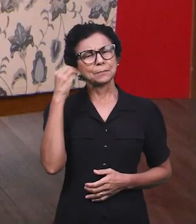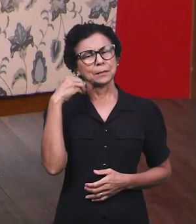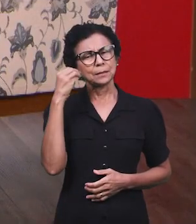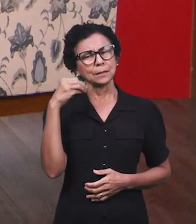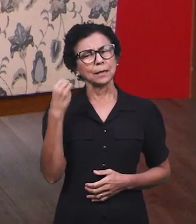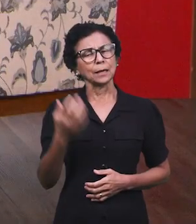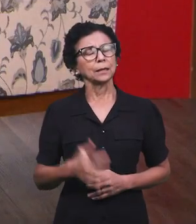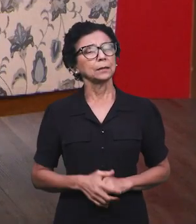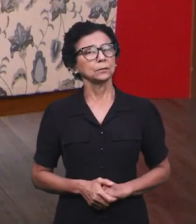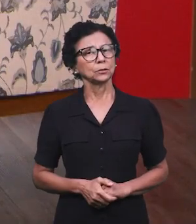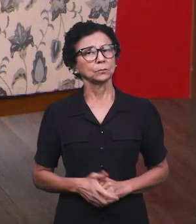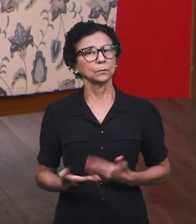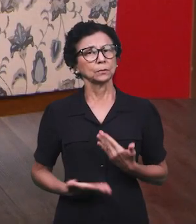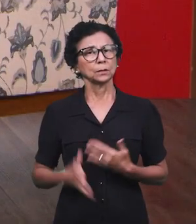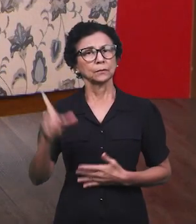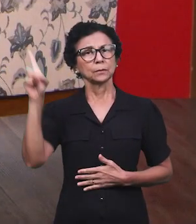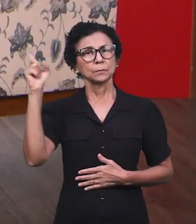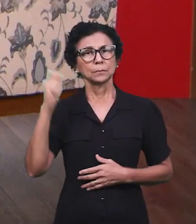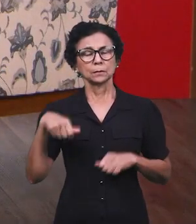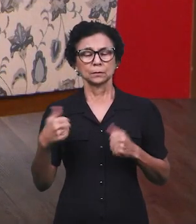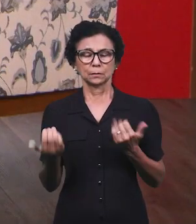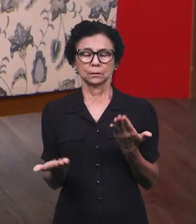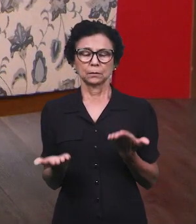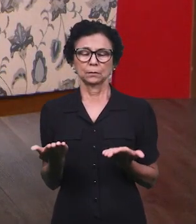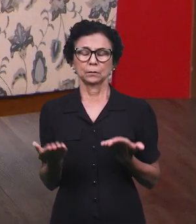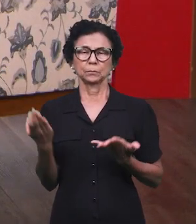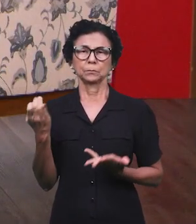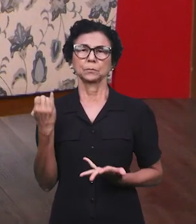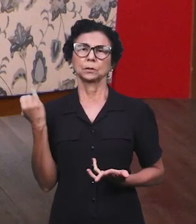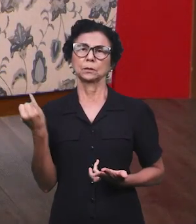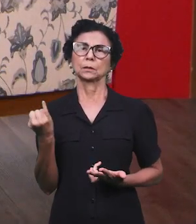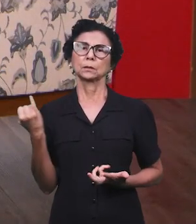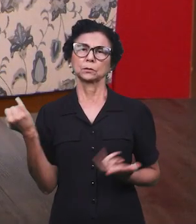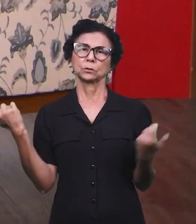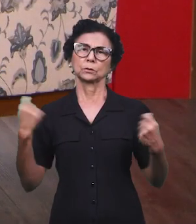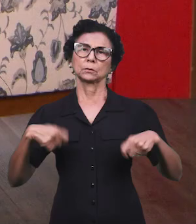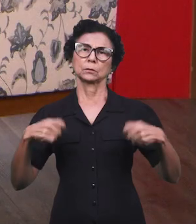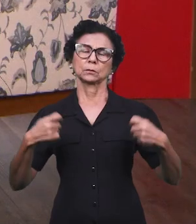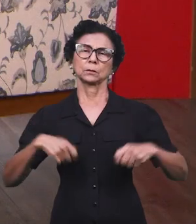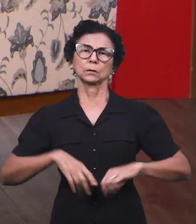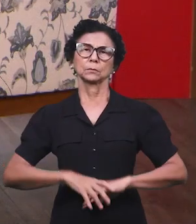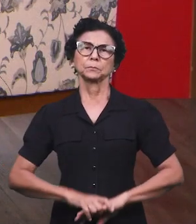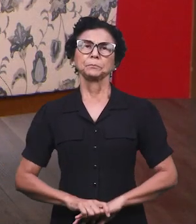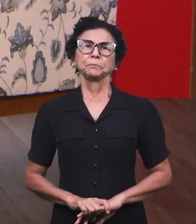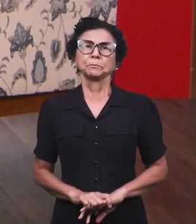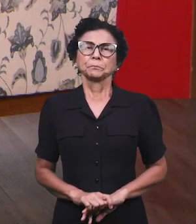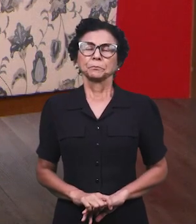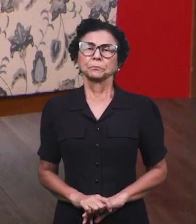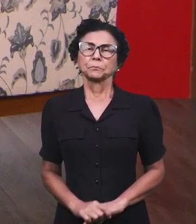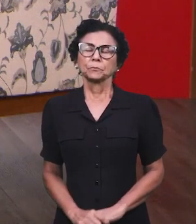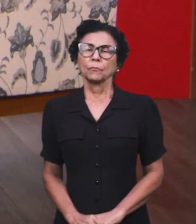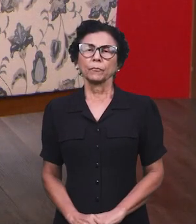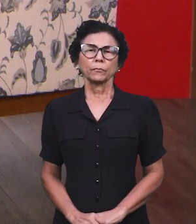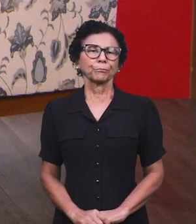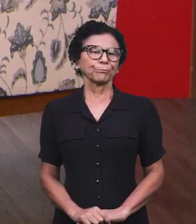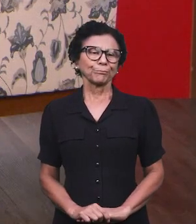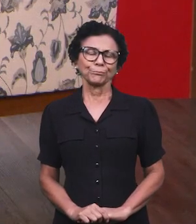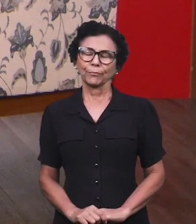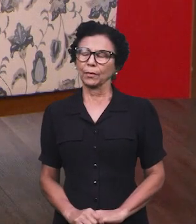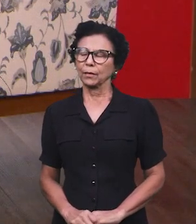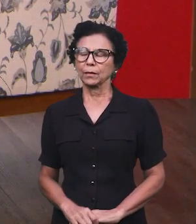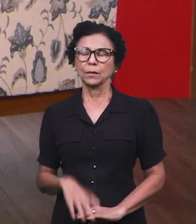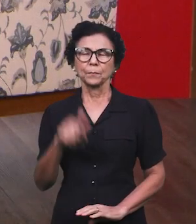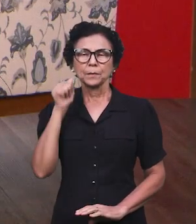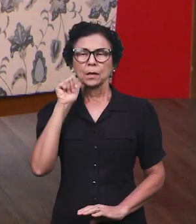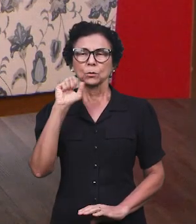Deus, o equilíbrio é uma coisa muito importante e necessária. Então, essa convivência, sogra, nora,